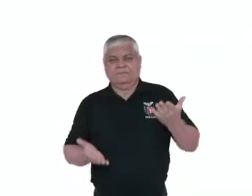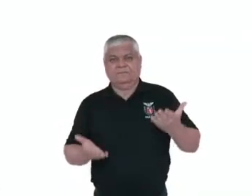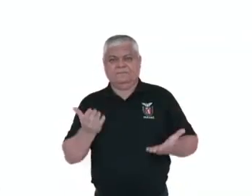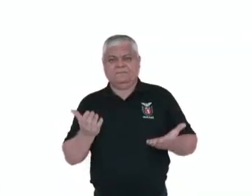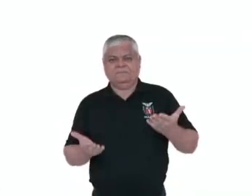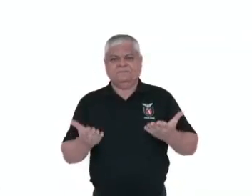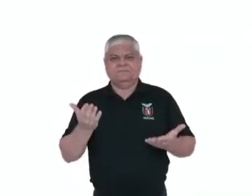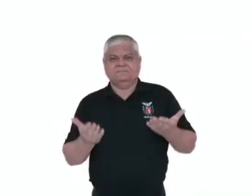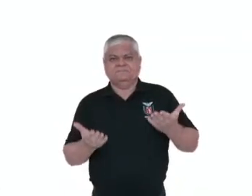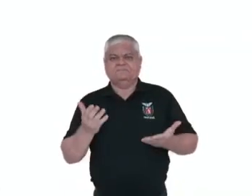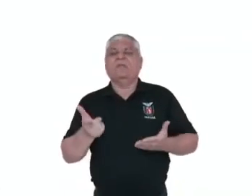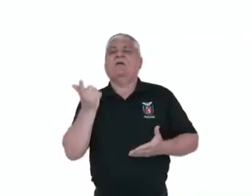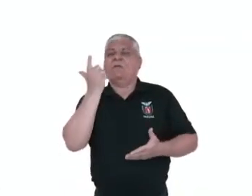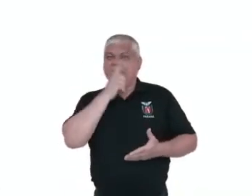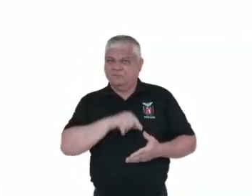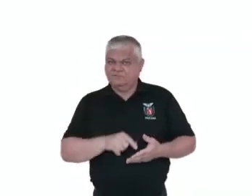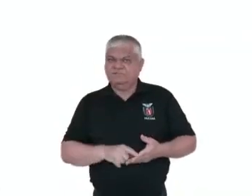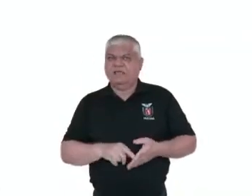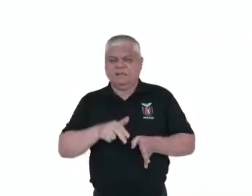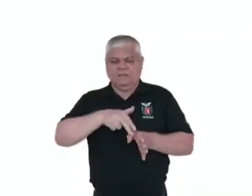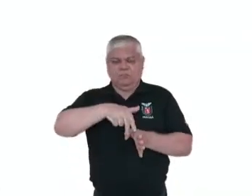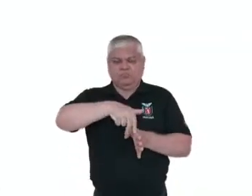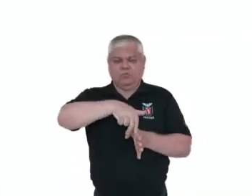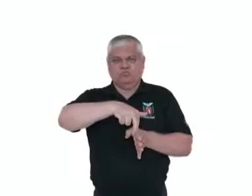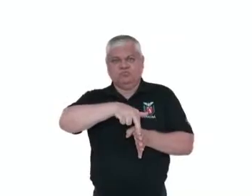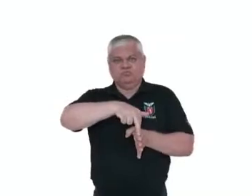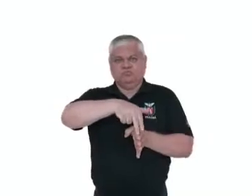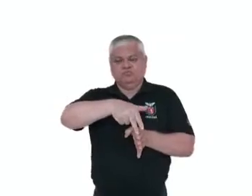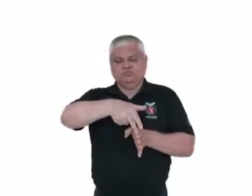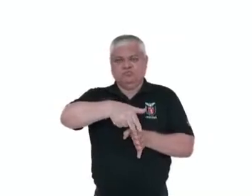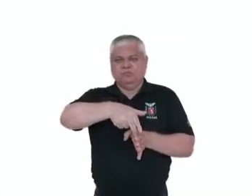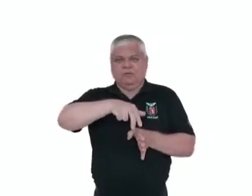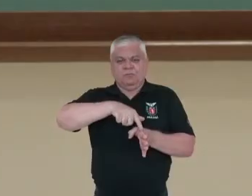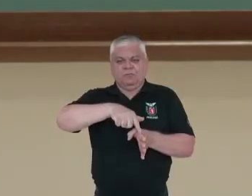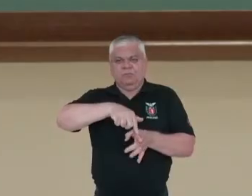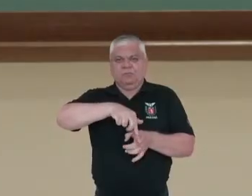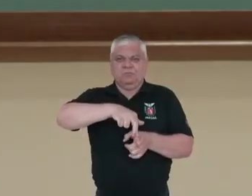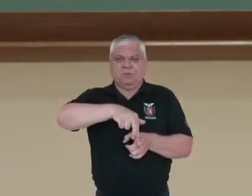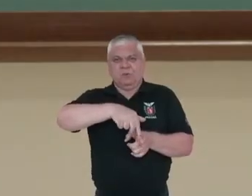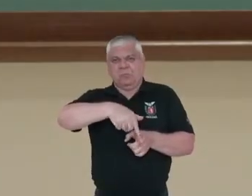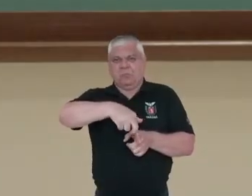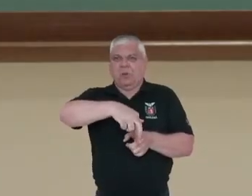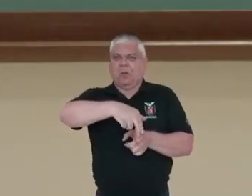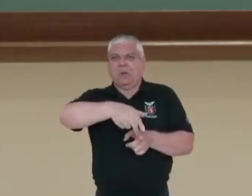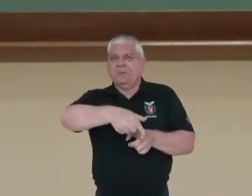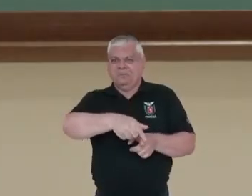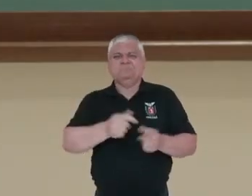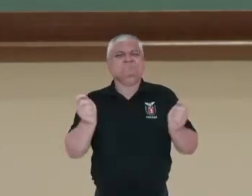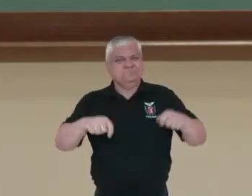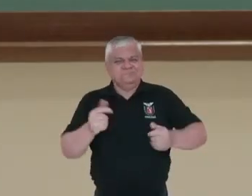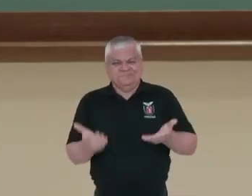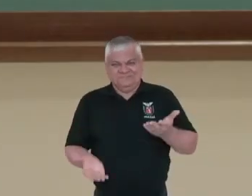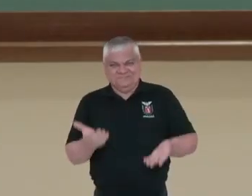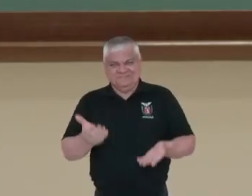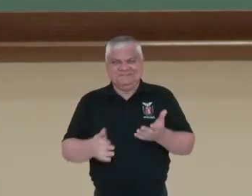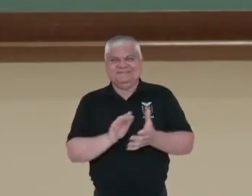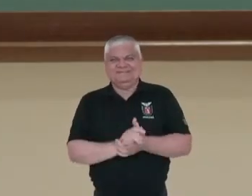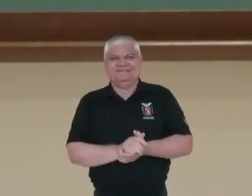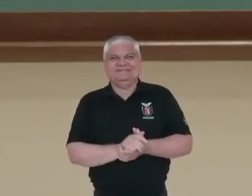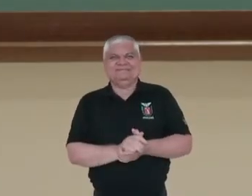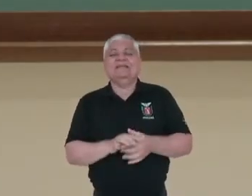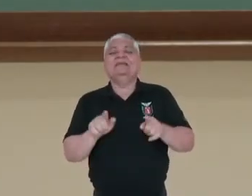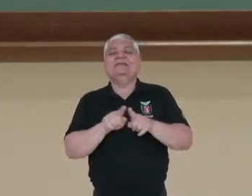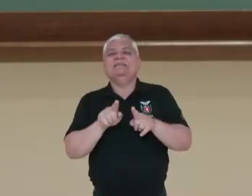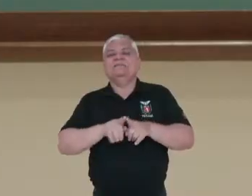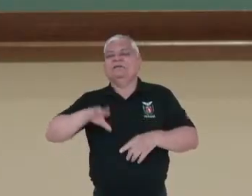que ação da gravidade exerce grande influência em que livro né se lembrar nunca é só o outro isso é equilíbrio EA coordenação